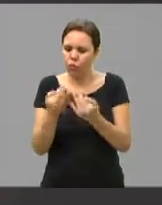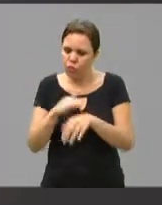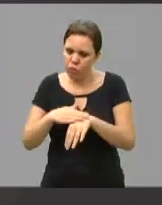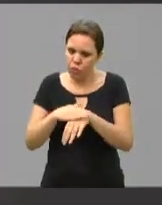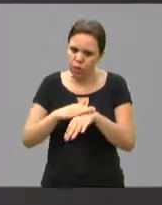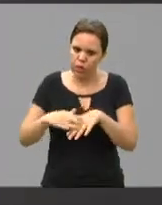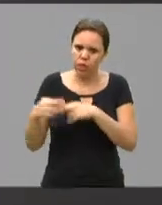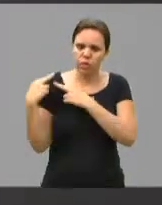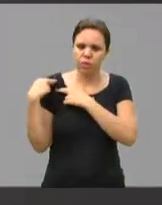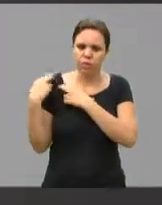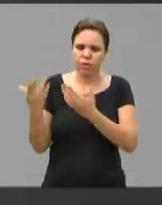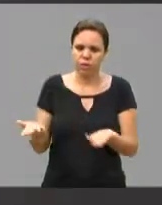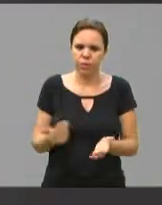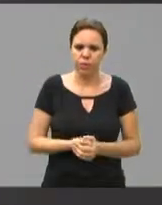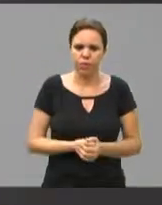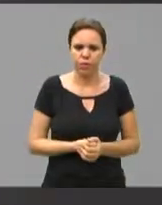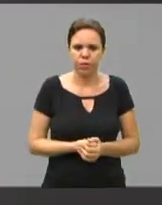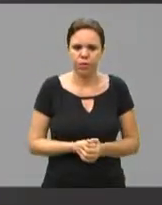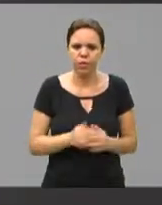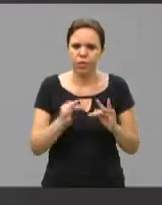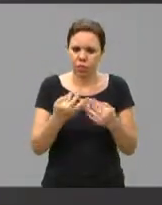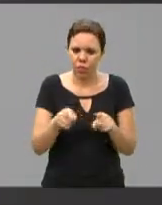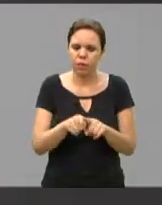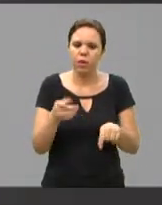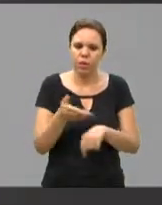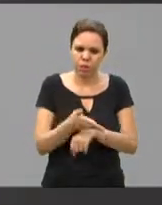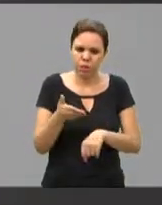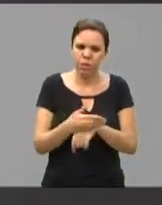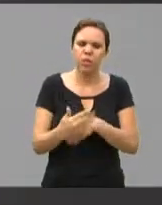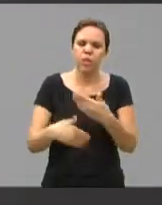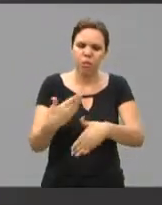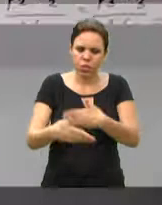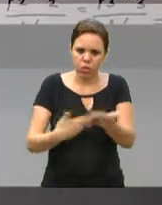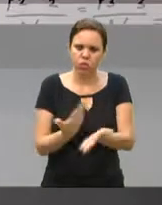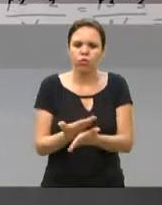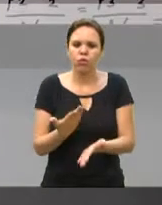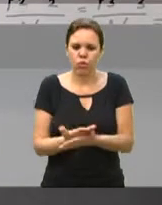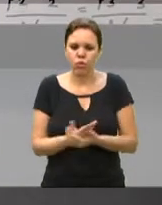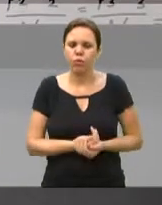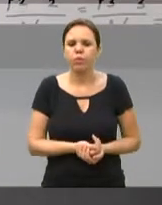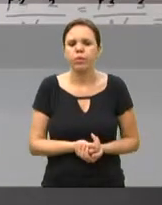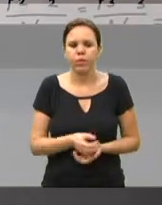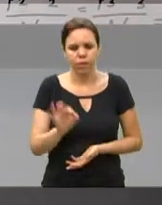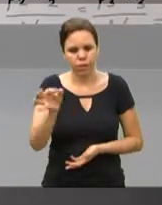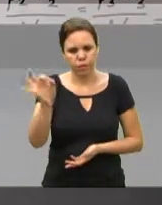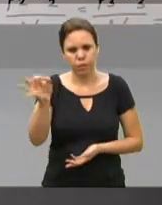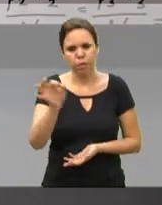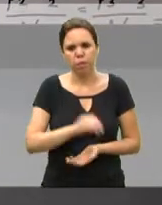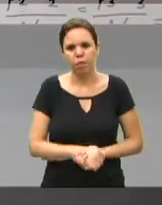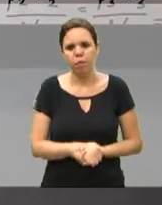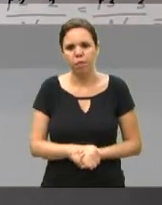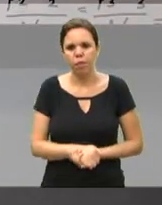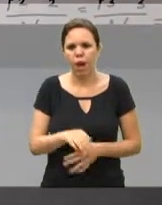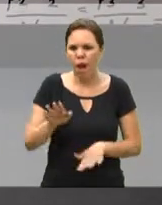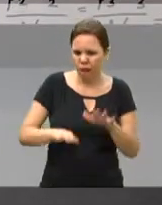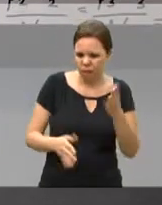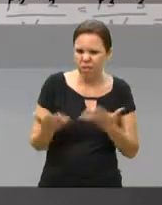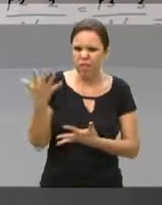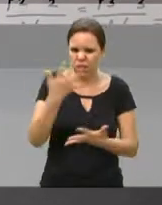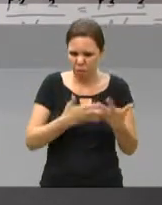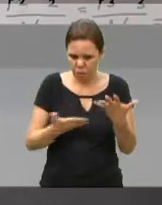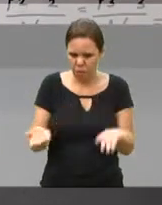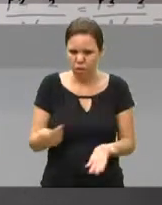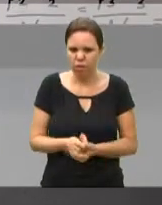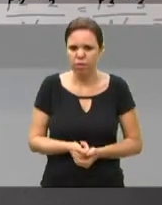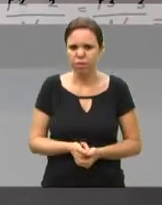ou com os responsáveis, para que os pais também participem desse processo de estudo, né? Com certeza, com certeza. E que às vezes acaba atrapalhando.